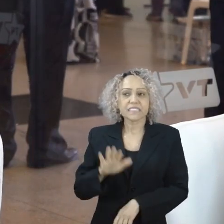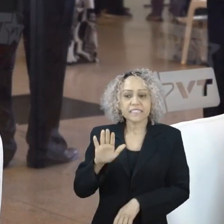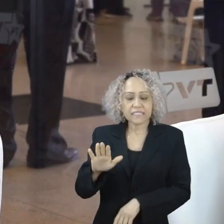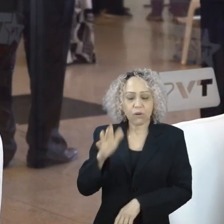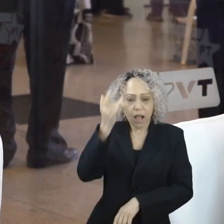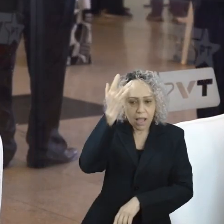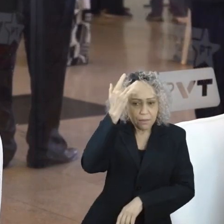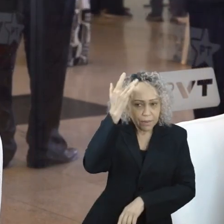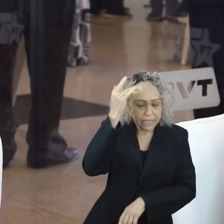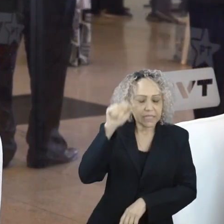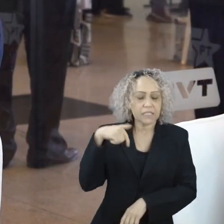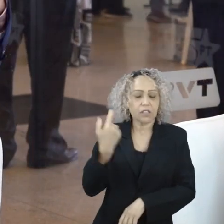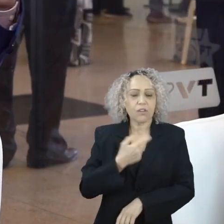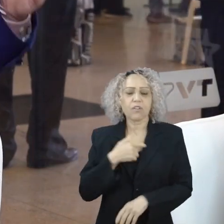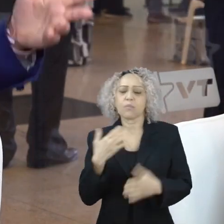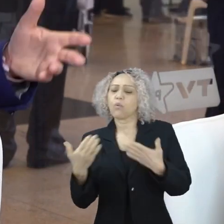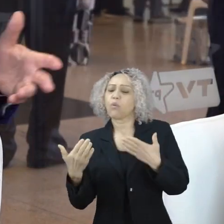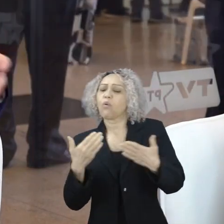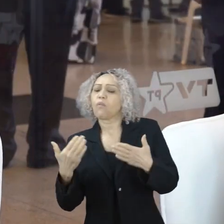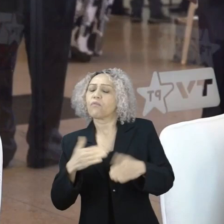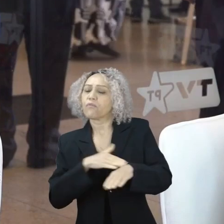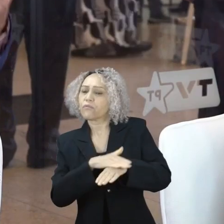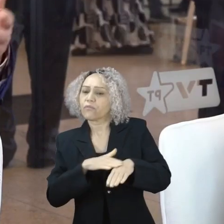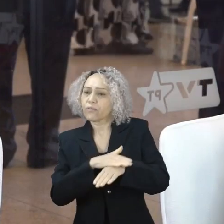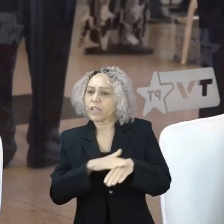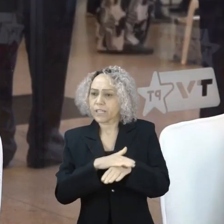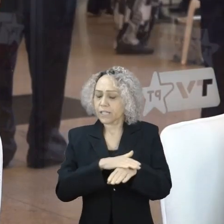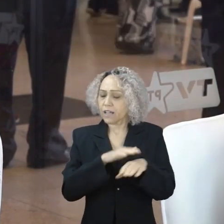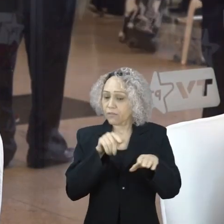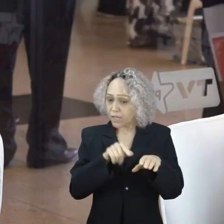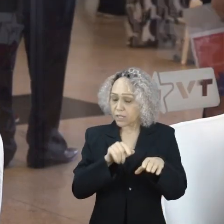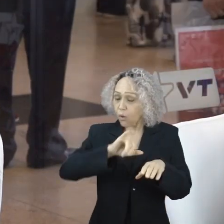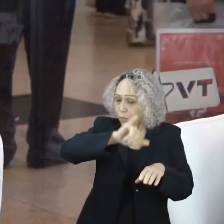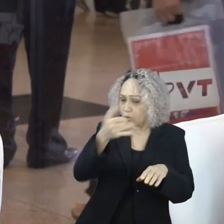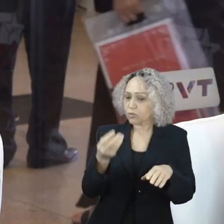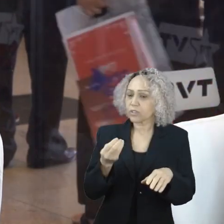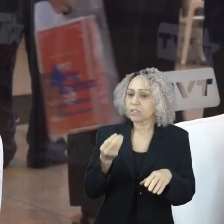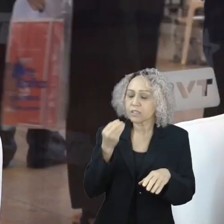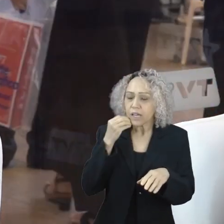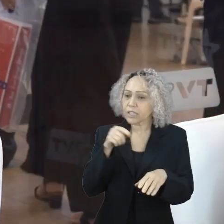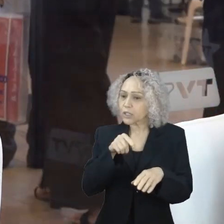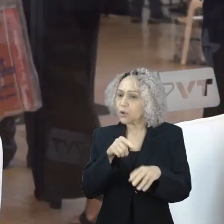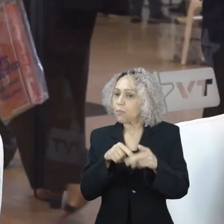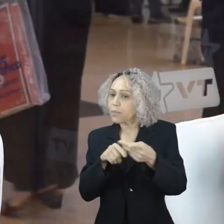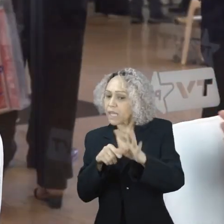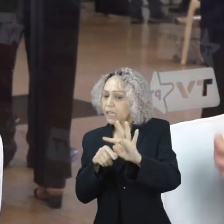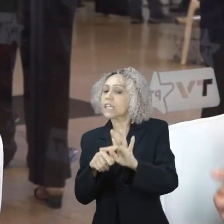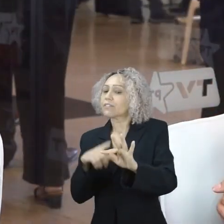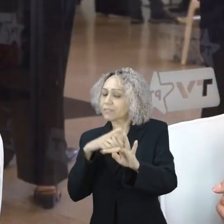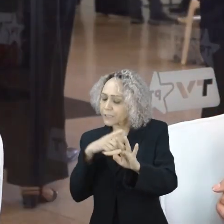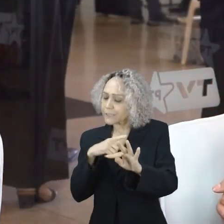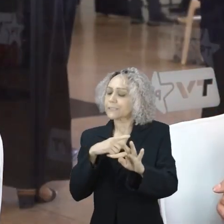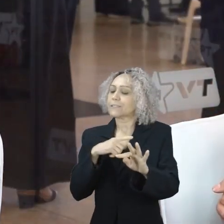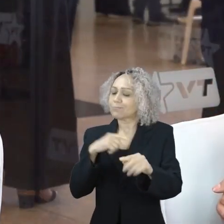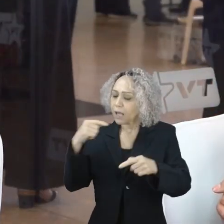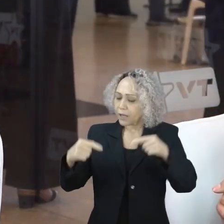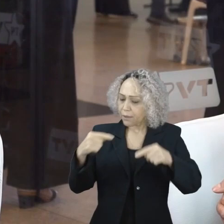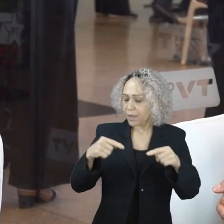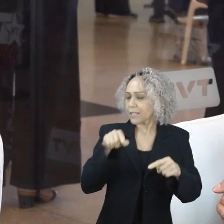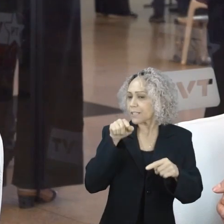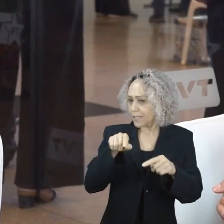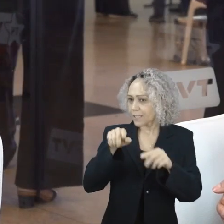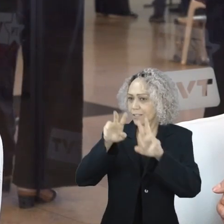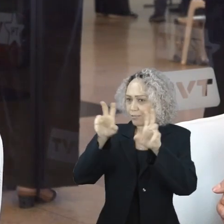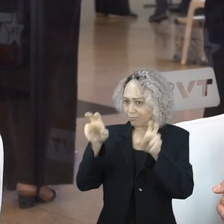PT fazer esse debate junto com os pré-candidatos a vereadores, a prefeitos. E eu convido todo mundo a participar e